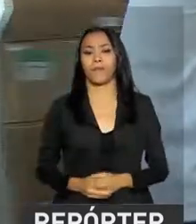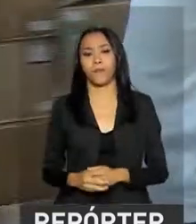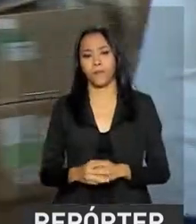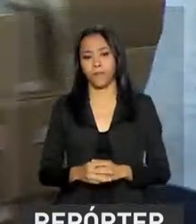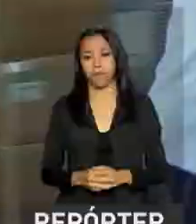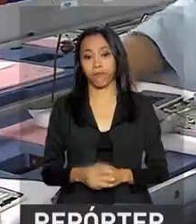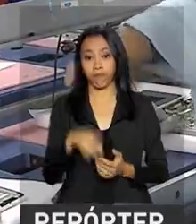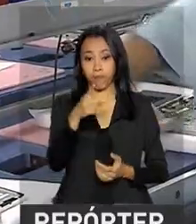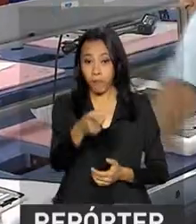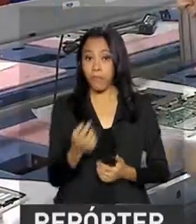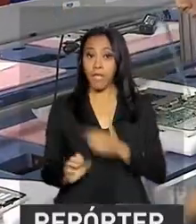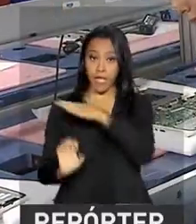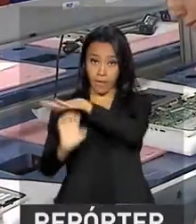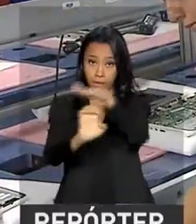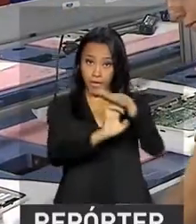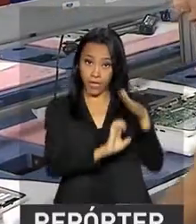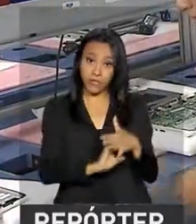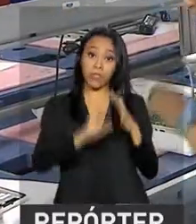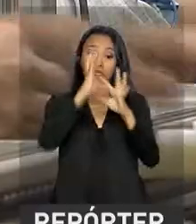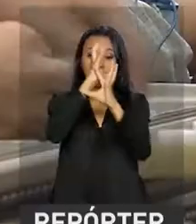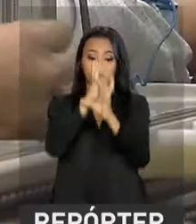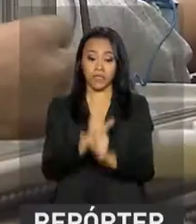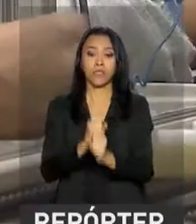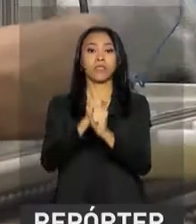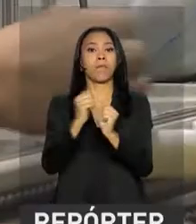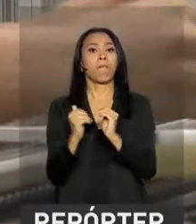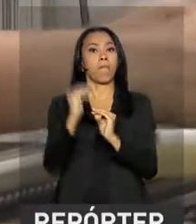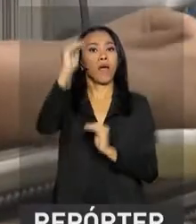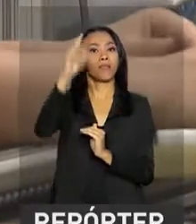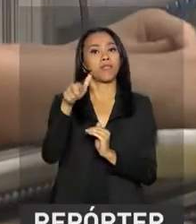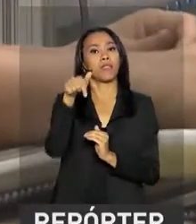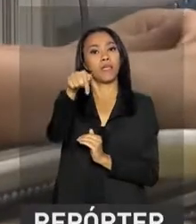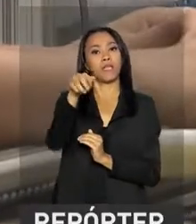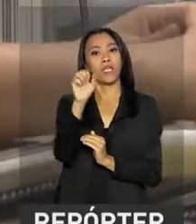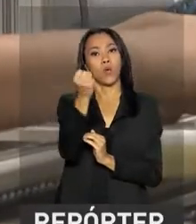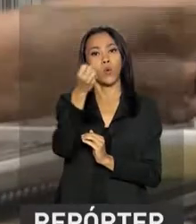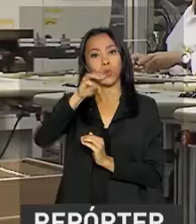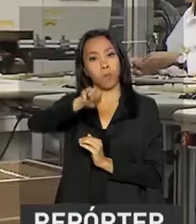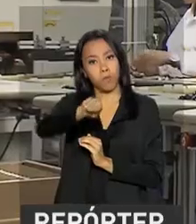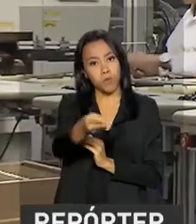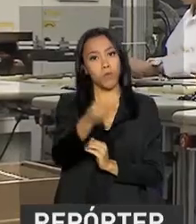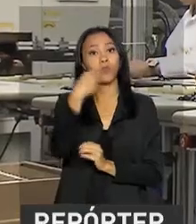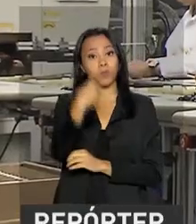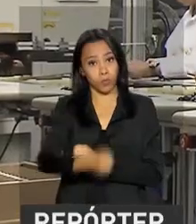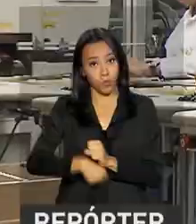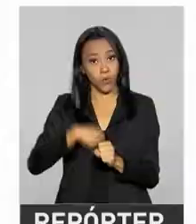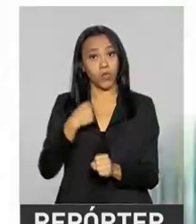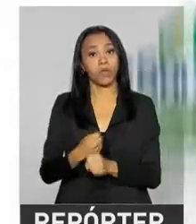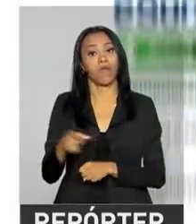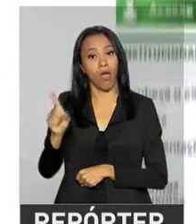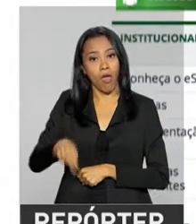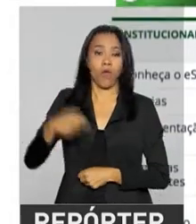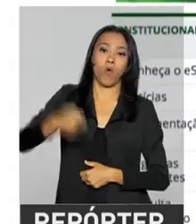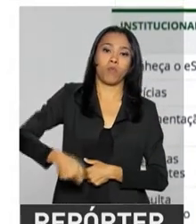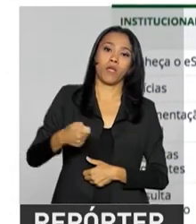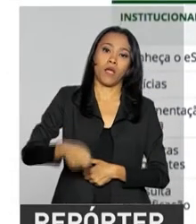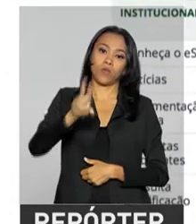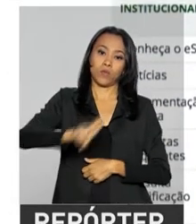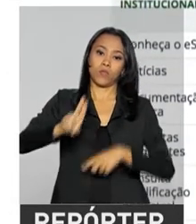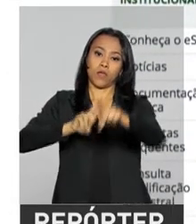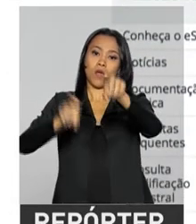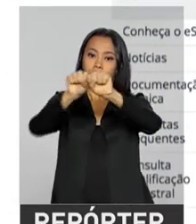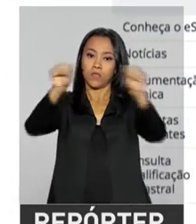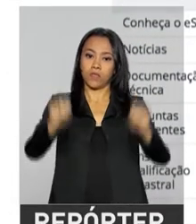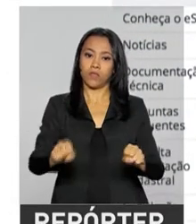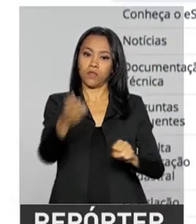empresas com faturamento superior a 78 milhões de reais por ano já estão obrigadas a usarem e social